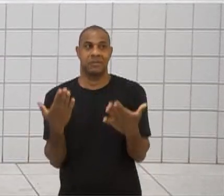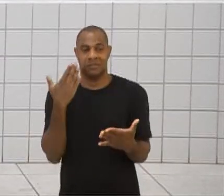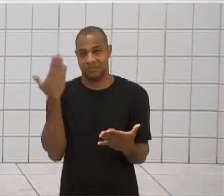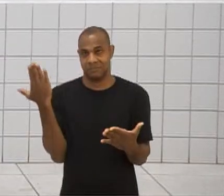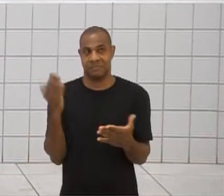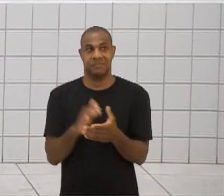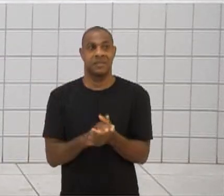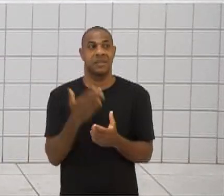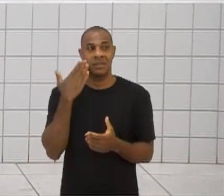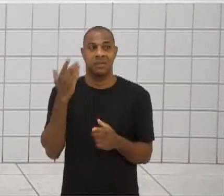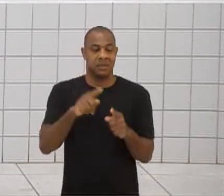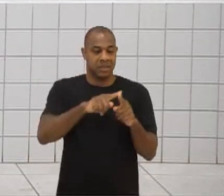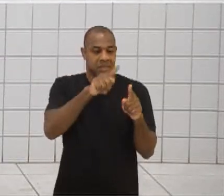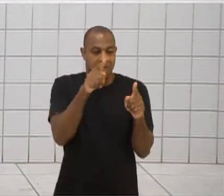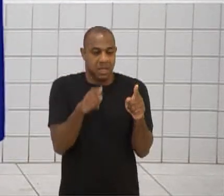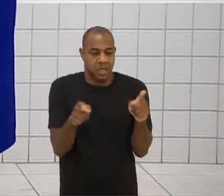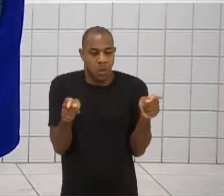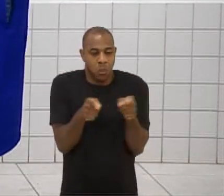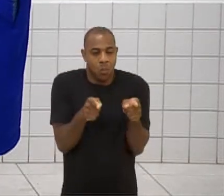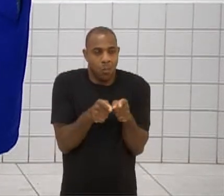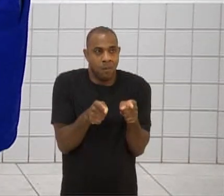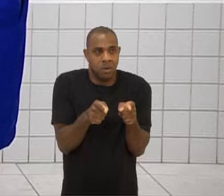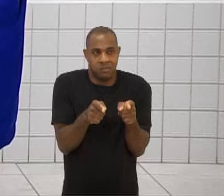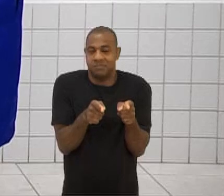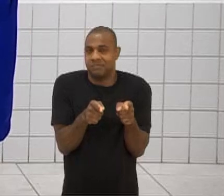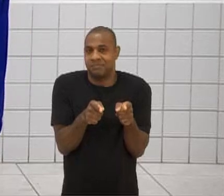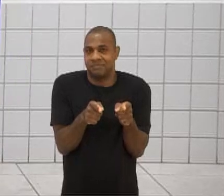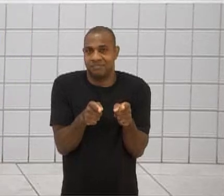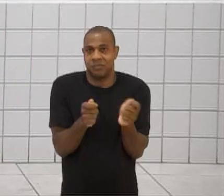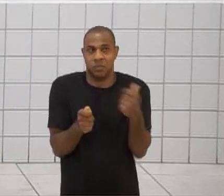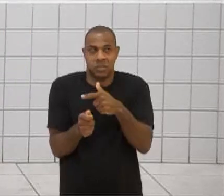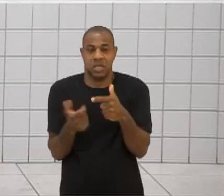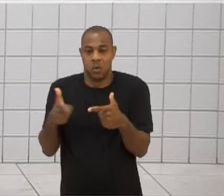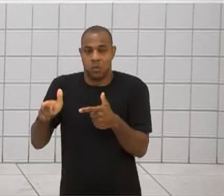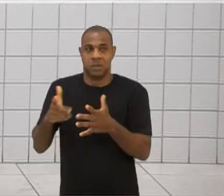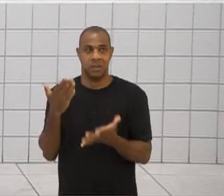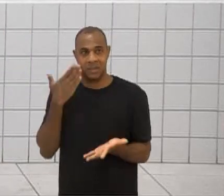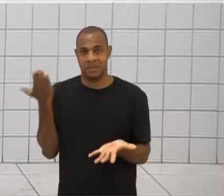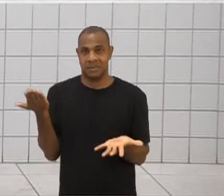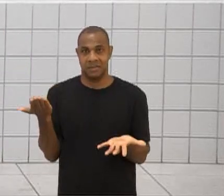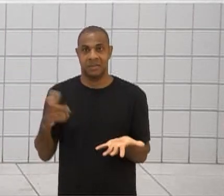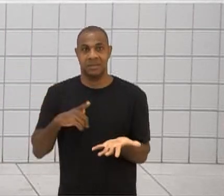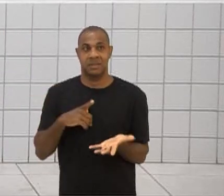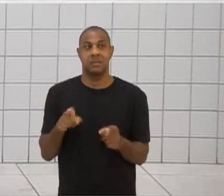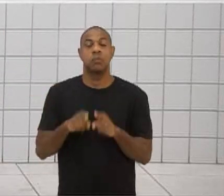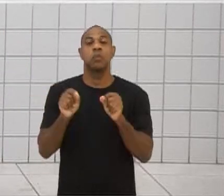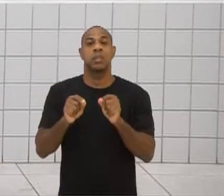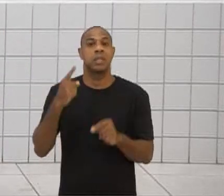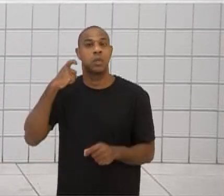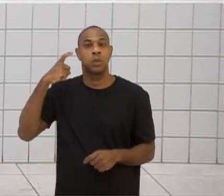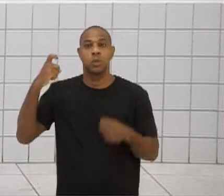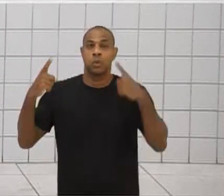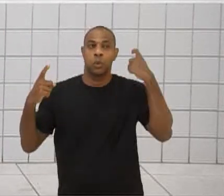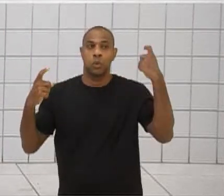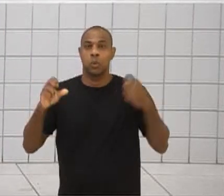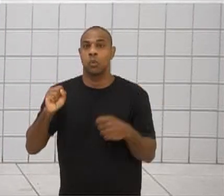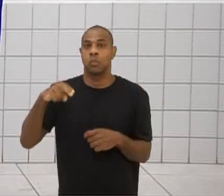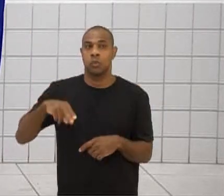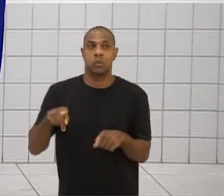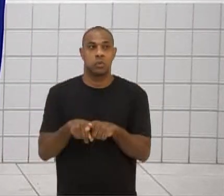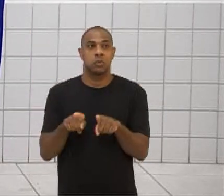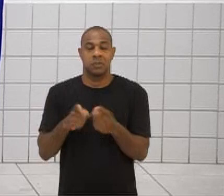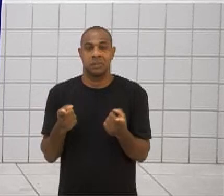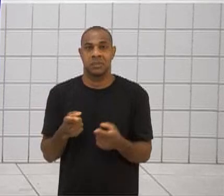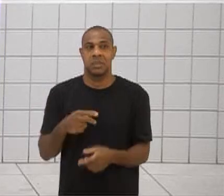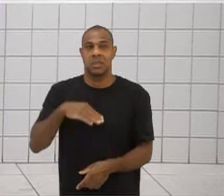aqui. Então, essa onda aqui é mais curta do que a outra, tá? Então, isso também a gente fala em o som, né? Alguém perguntou seno e cosseno.